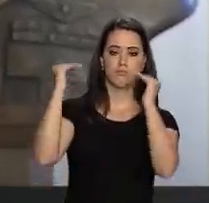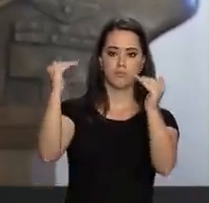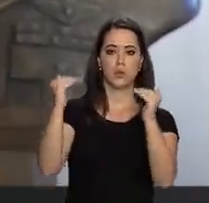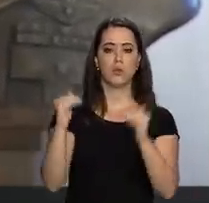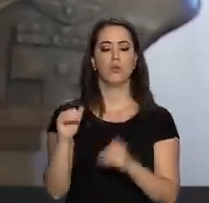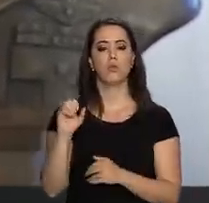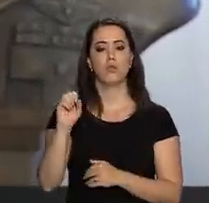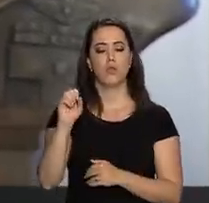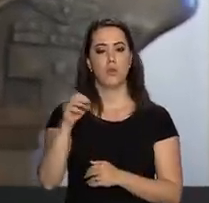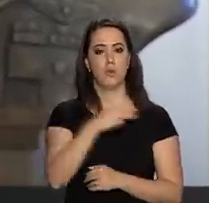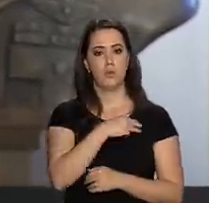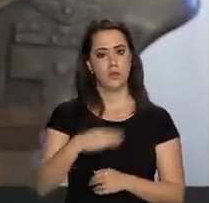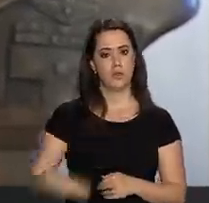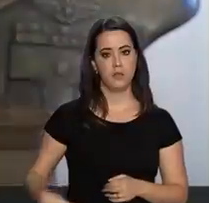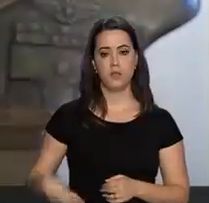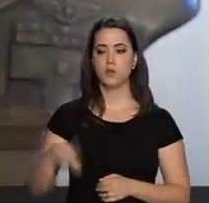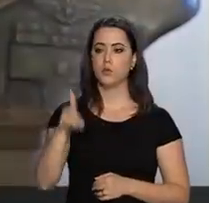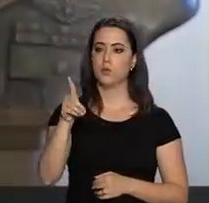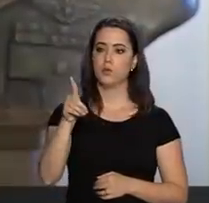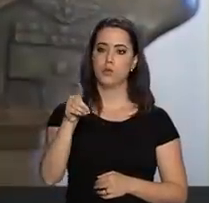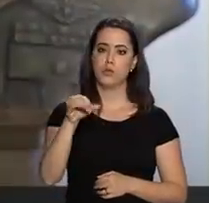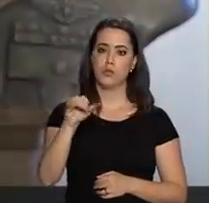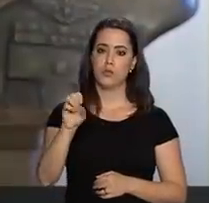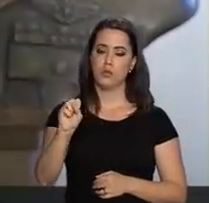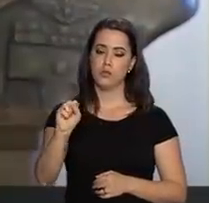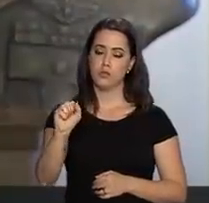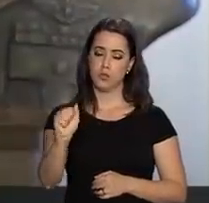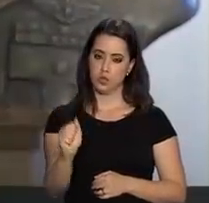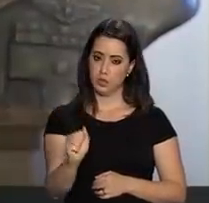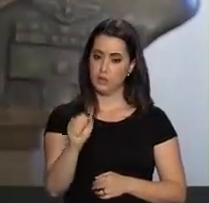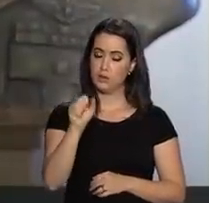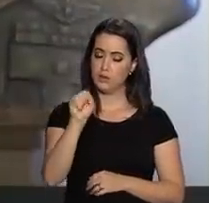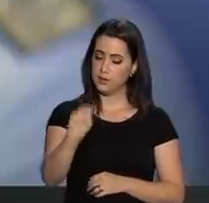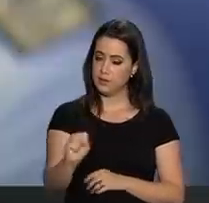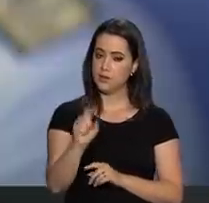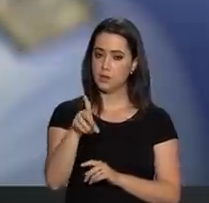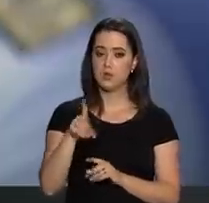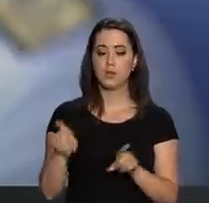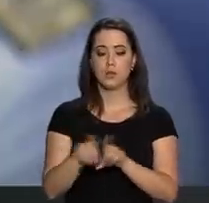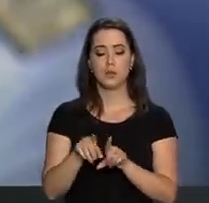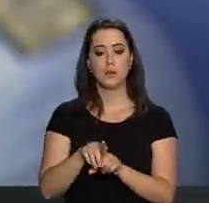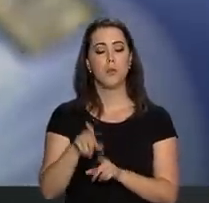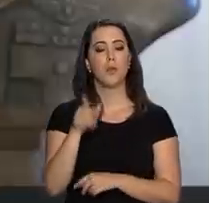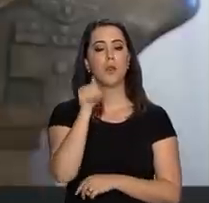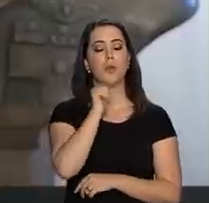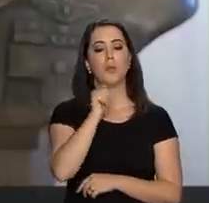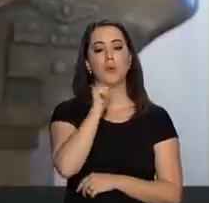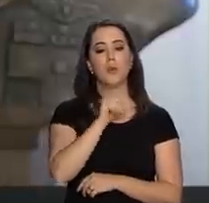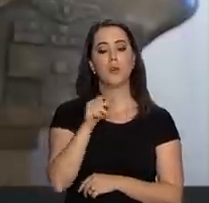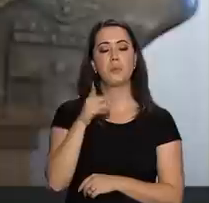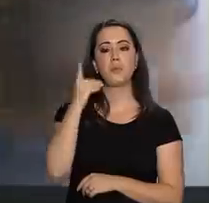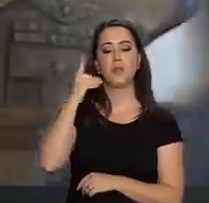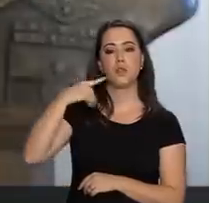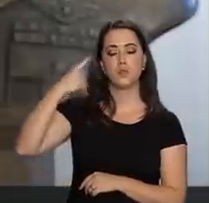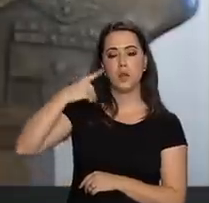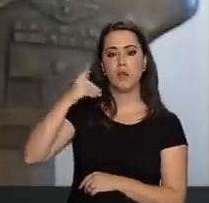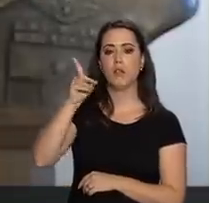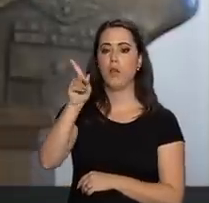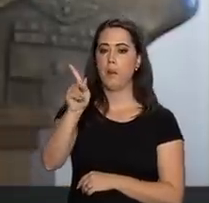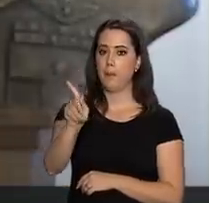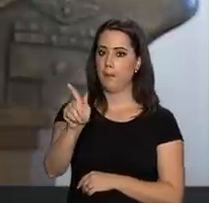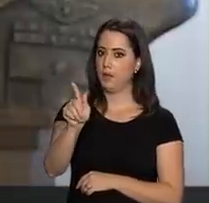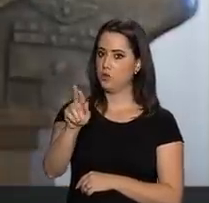Corte, ministro Dias Toffoli, e da Procuradora-Geral da República, Raquel Dodge, que nos honram com a